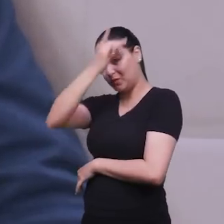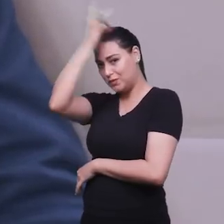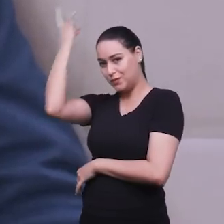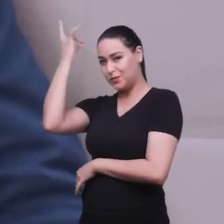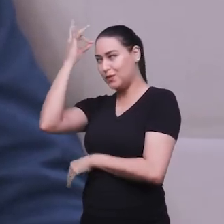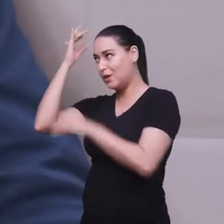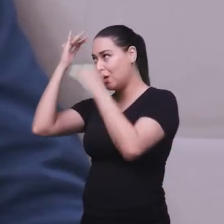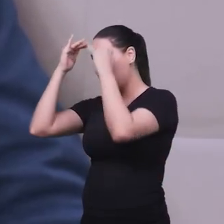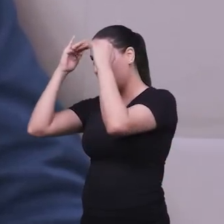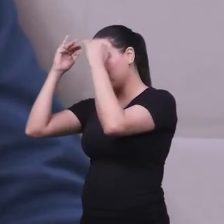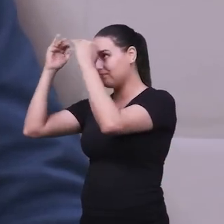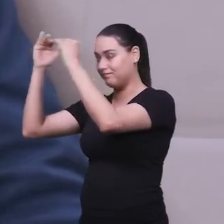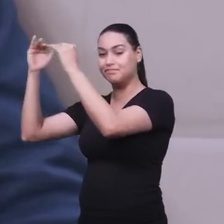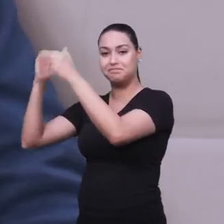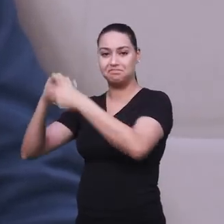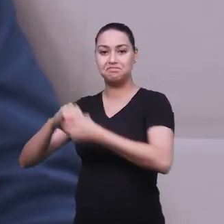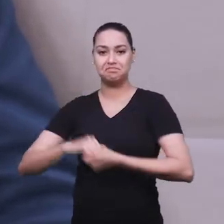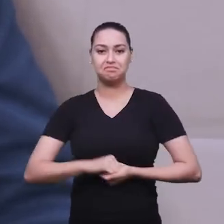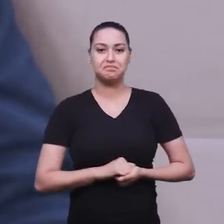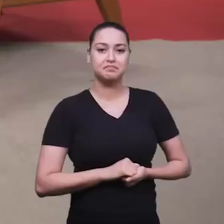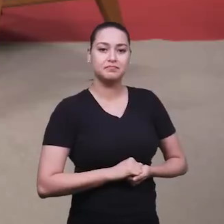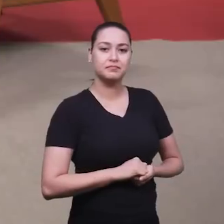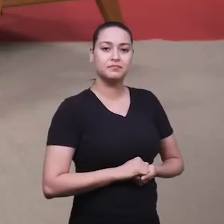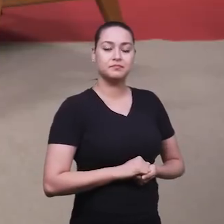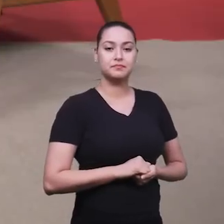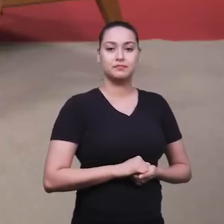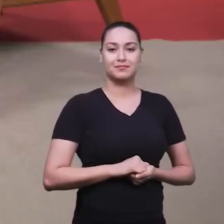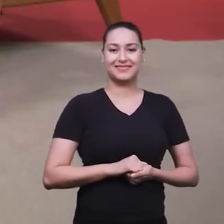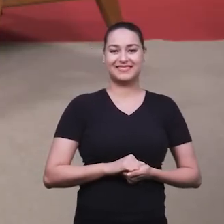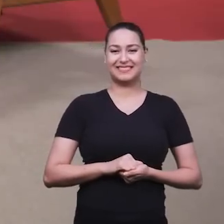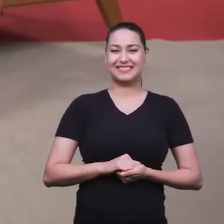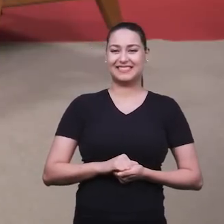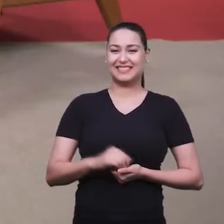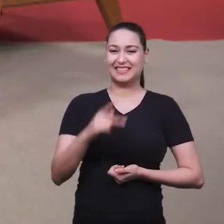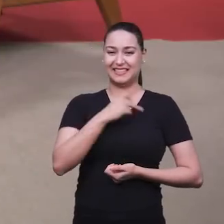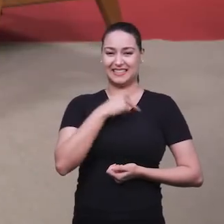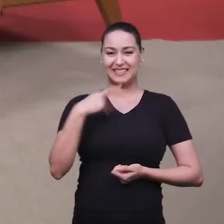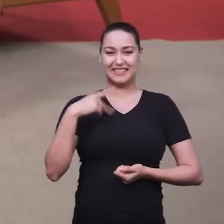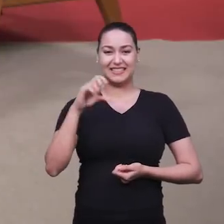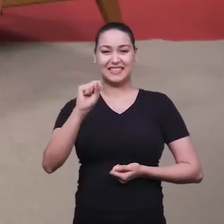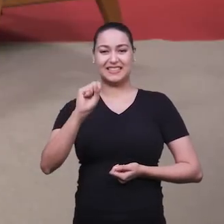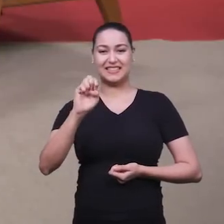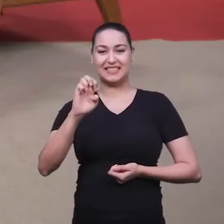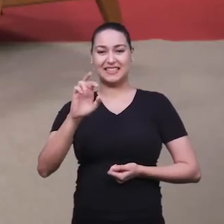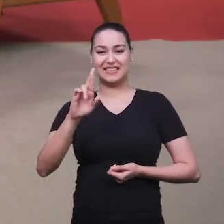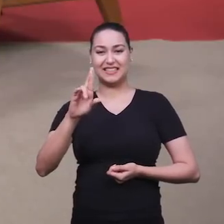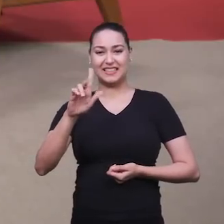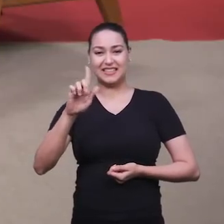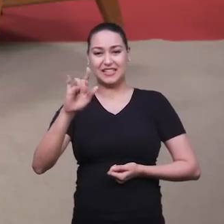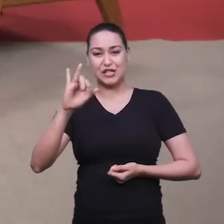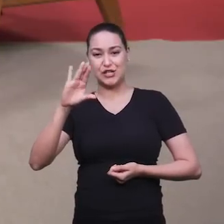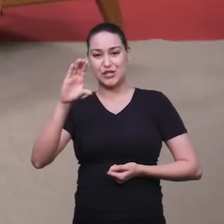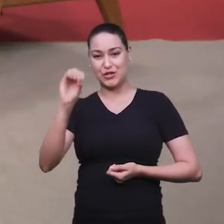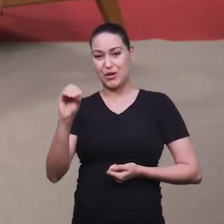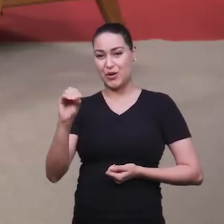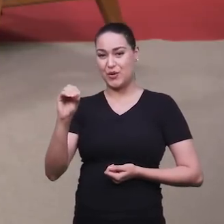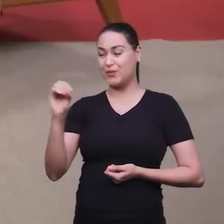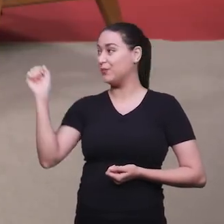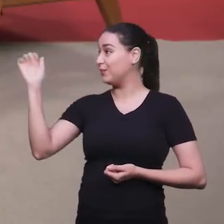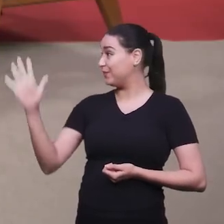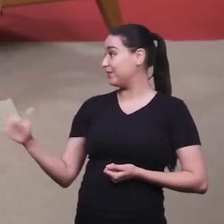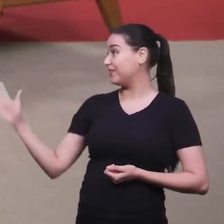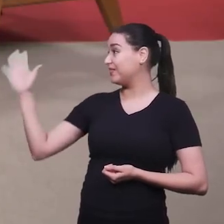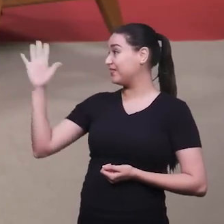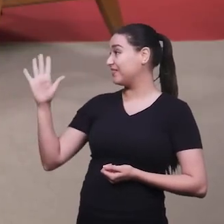obedecer à voz do Espírito Santo. Glórias a Deus. Louvado seja o nome Glória a do Senhor. Jesus. Olha só, Sérgio, Agora sou eu. apareceu lá